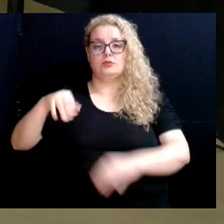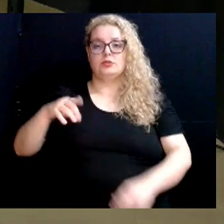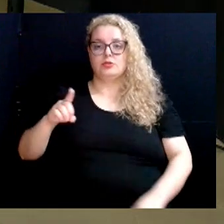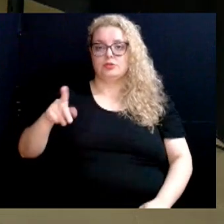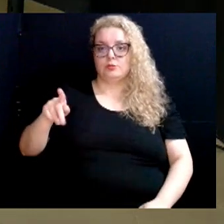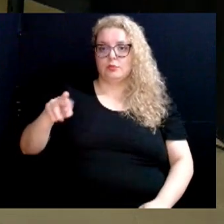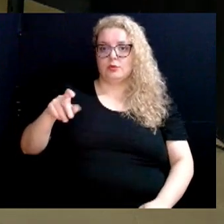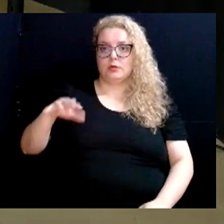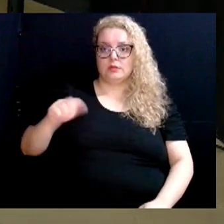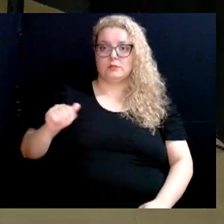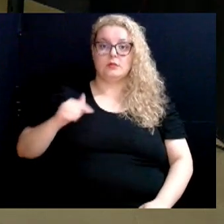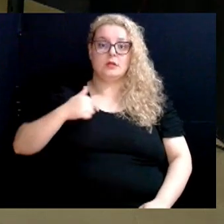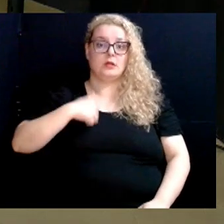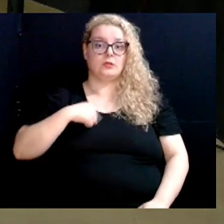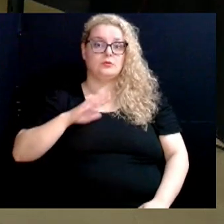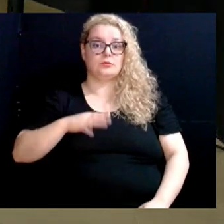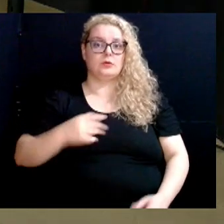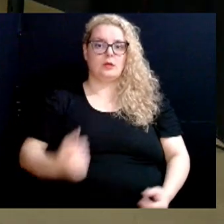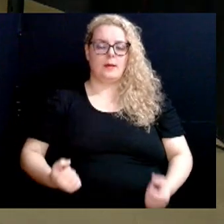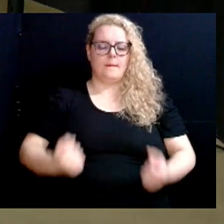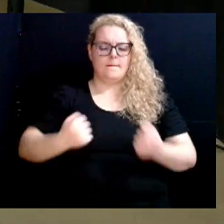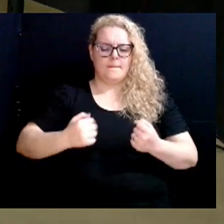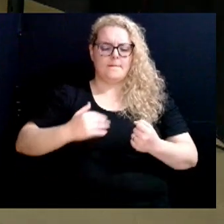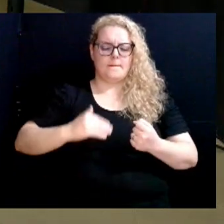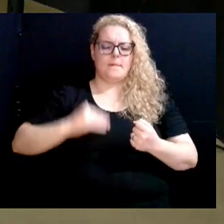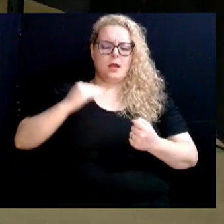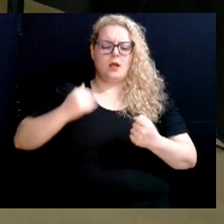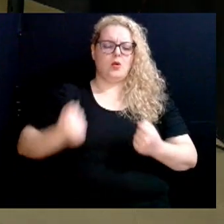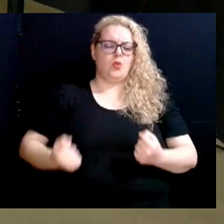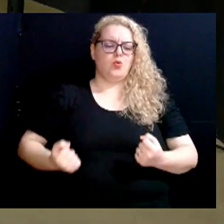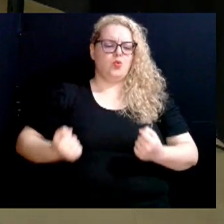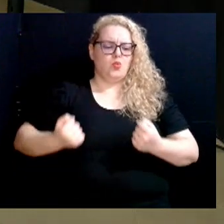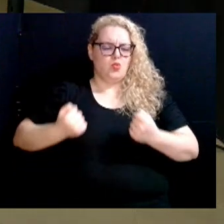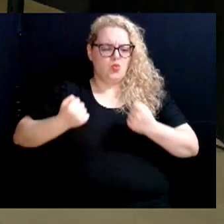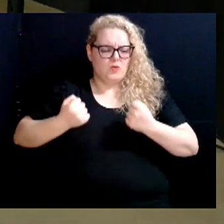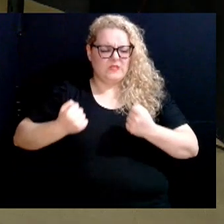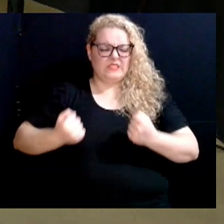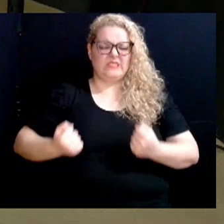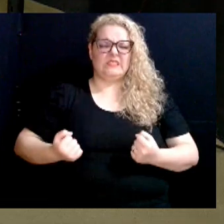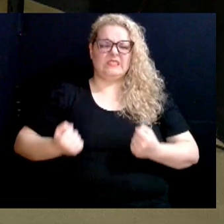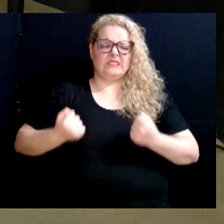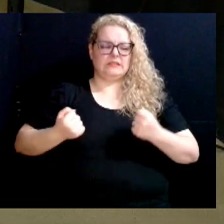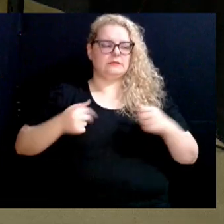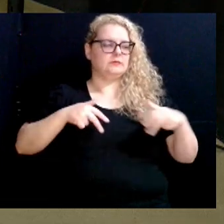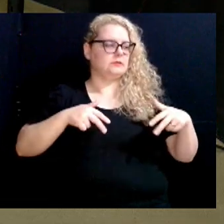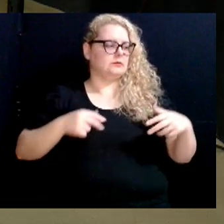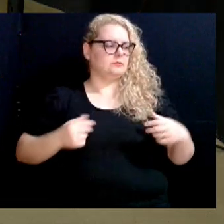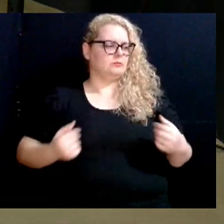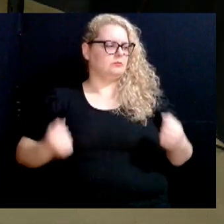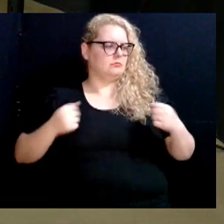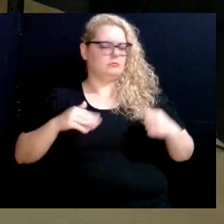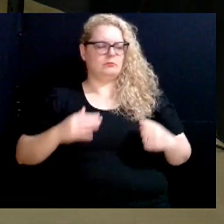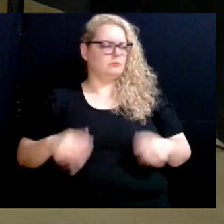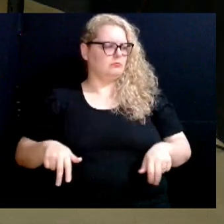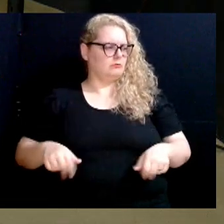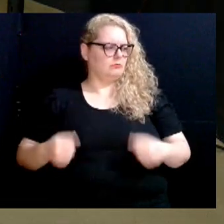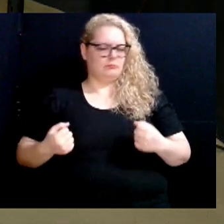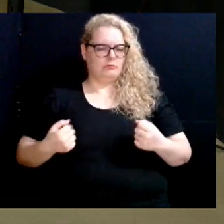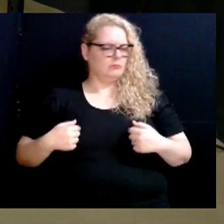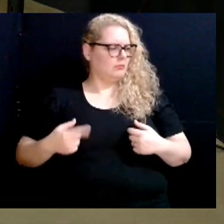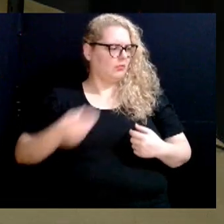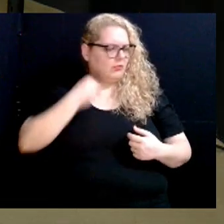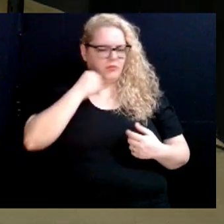eu já aumentei o peso de um exercício só porque a pessoa ao lado estava levantando mais. Esse tipo